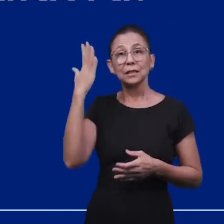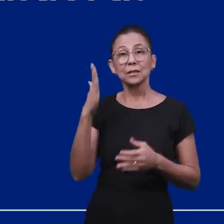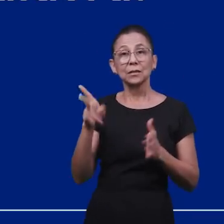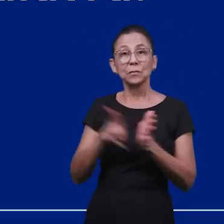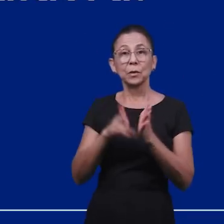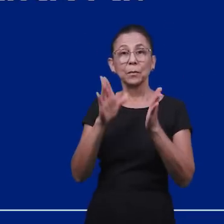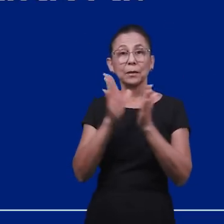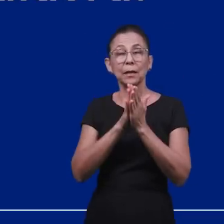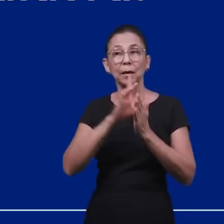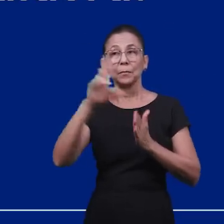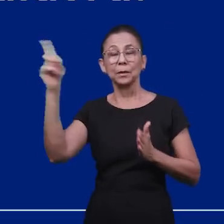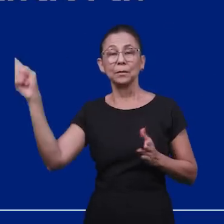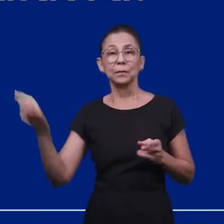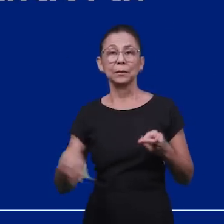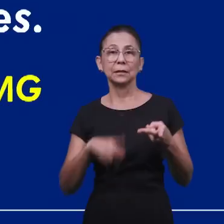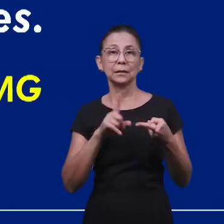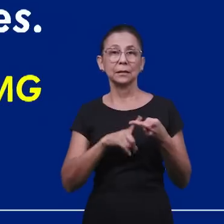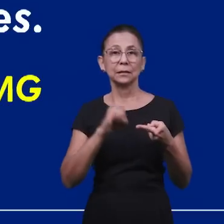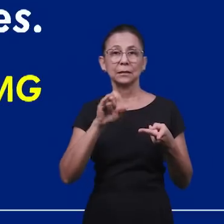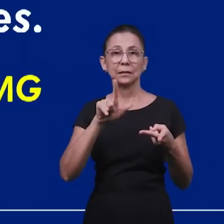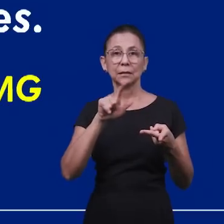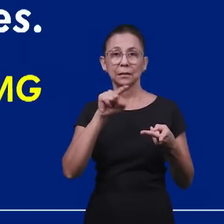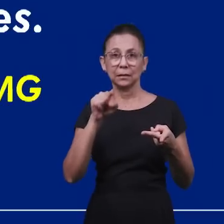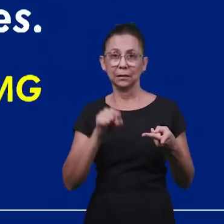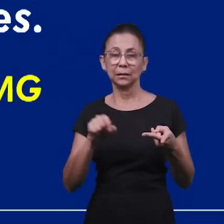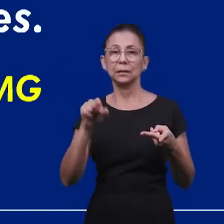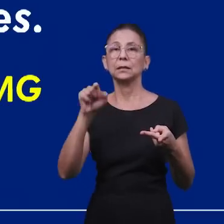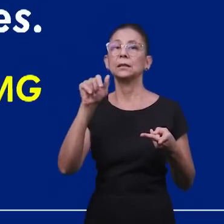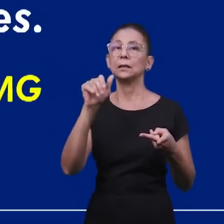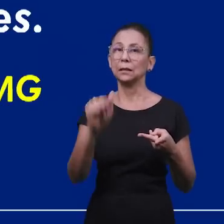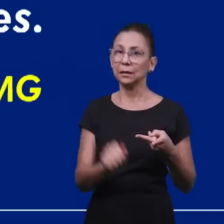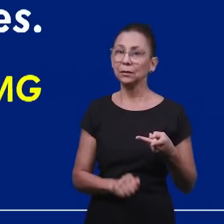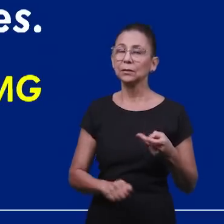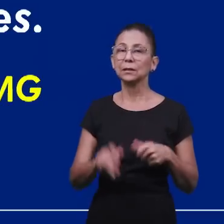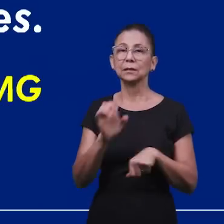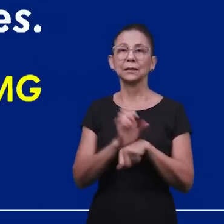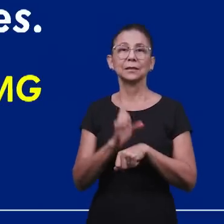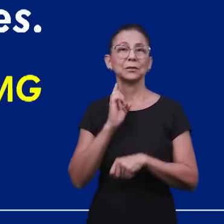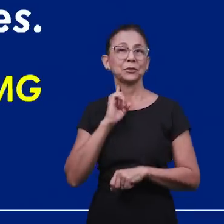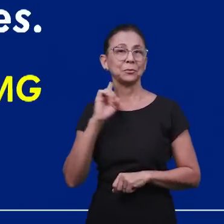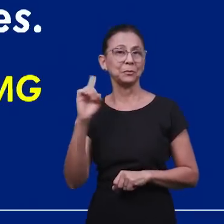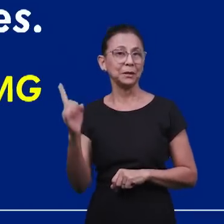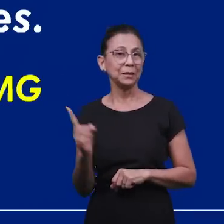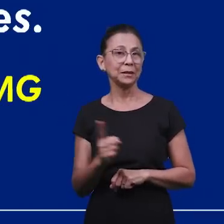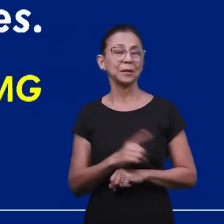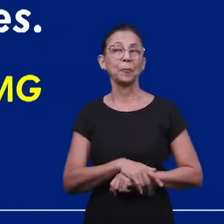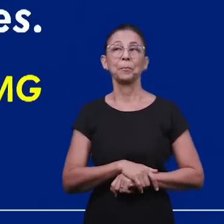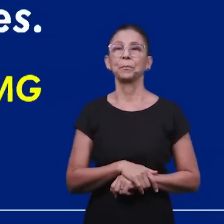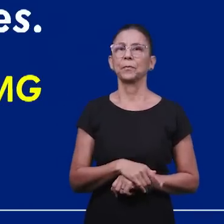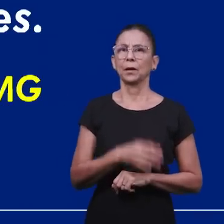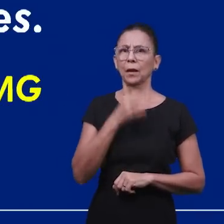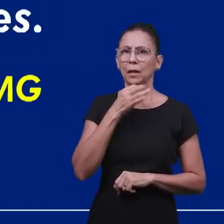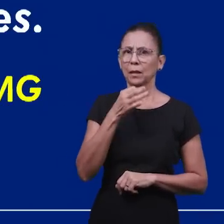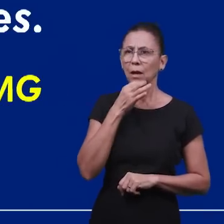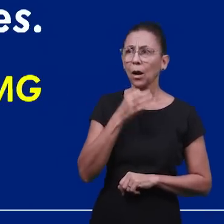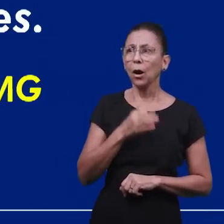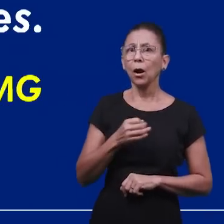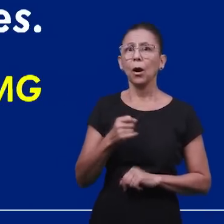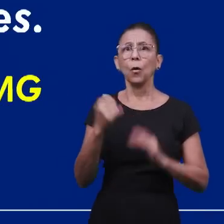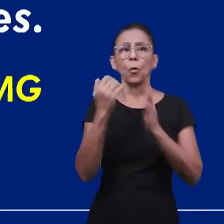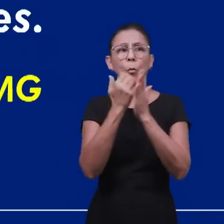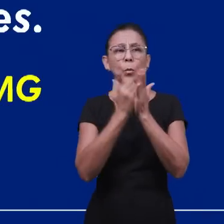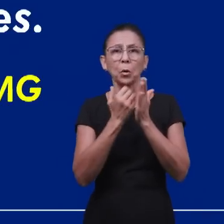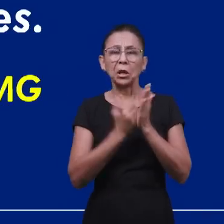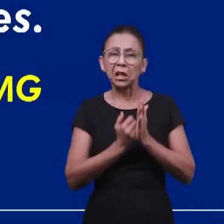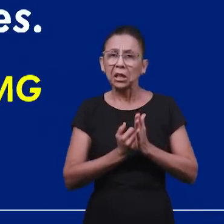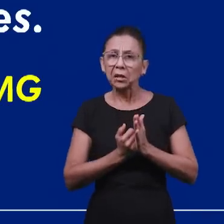palavra. Também Arilza Magalhães, de Montes Claros, no estado de Minas Gerais, ela escreveu o seguinte: o programa Anunciando o Evangelho